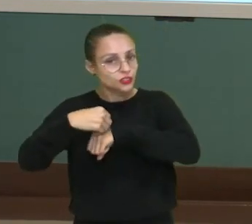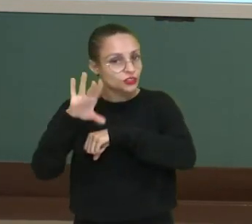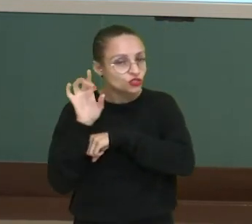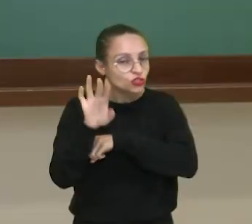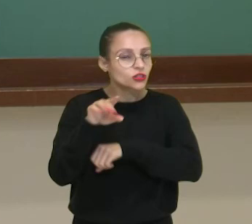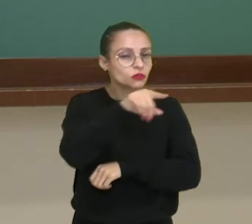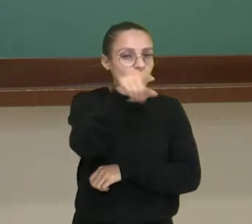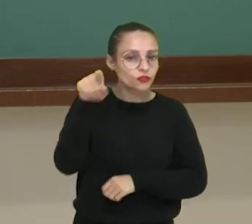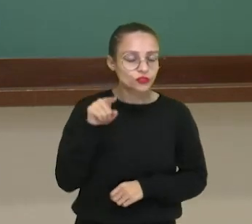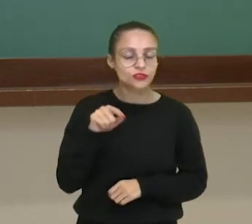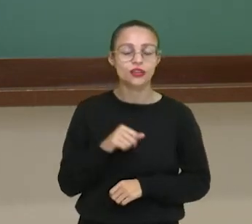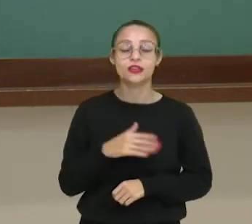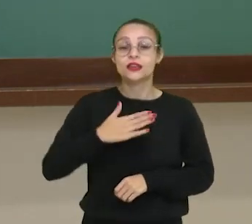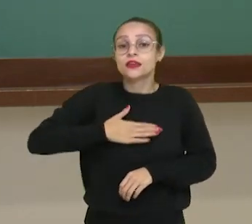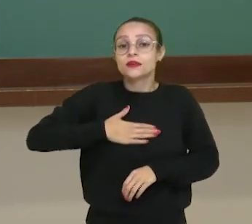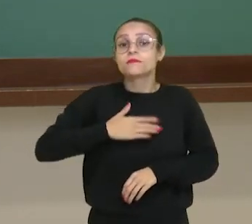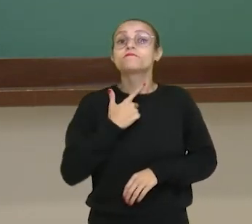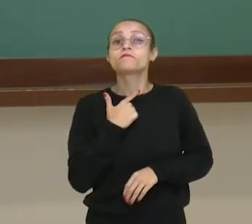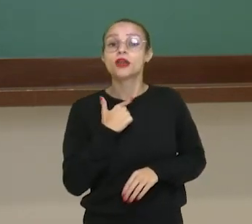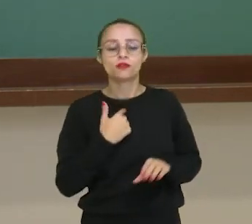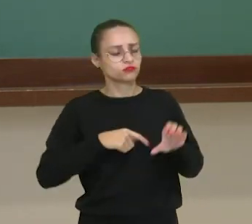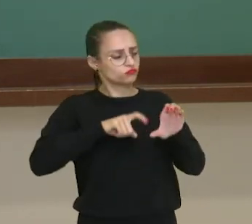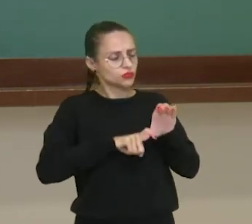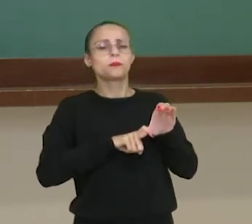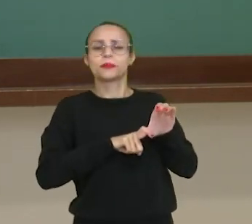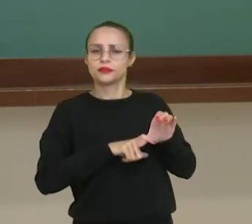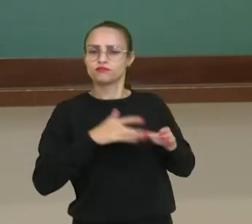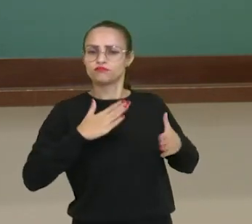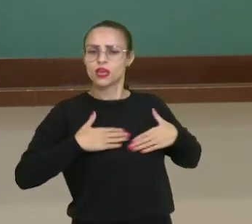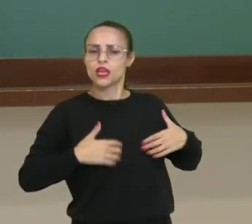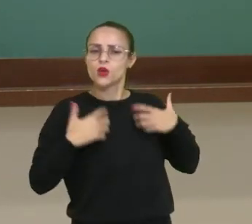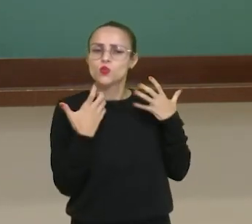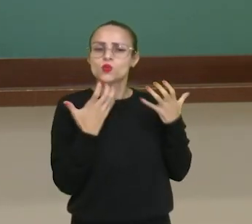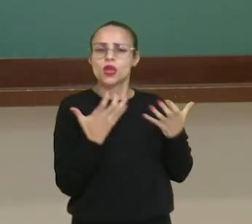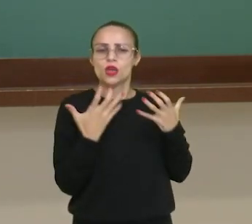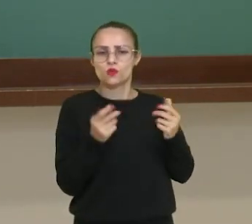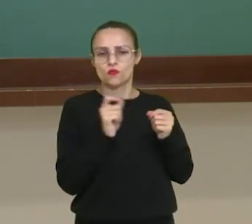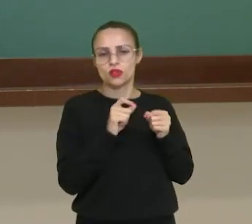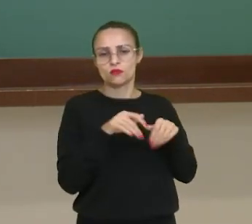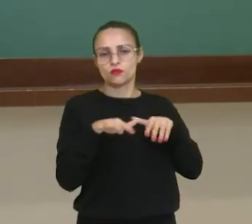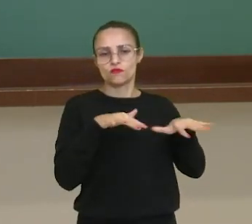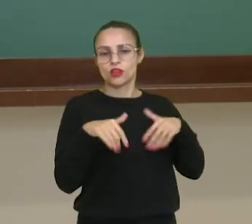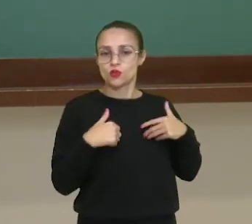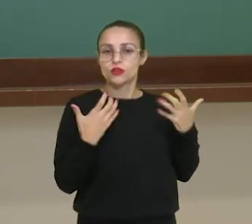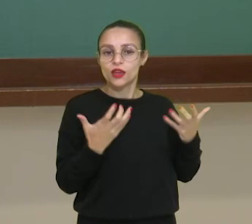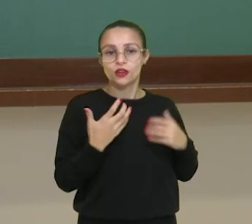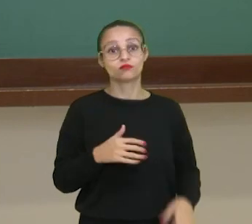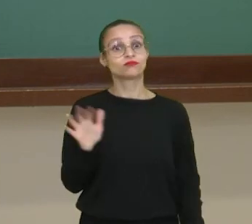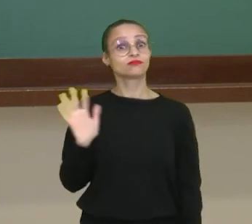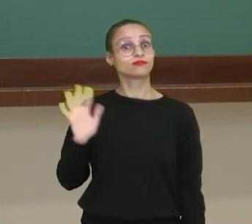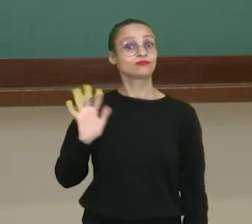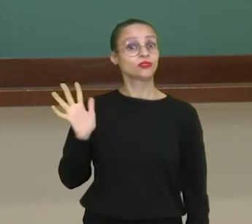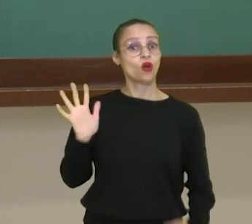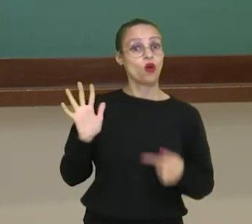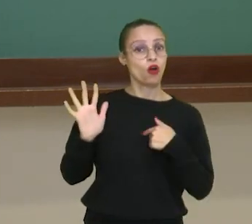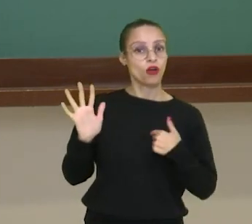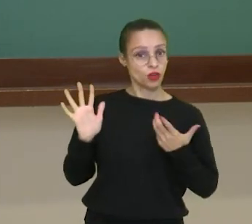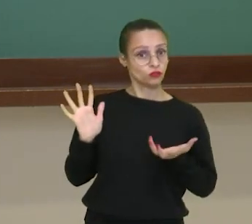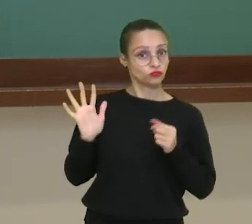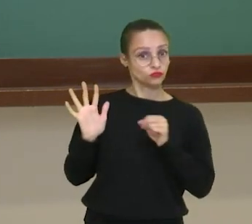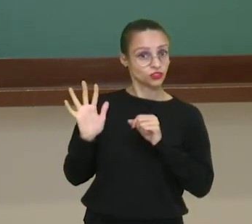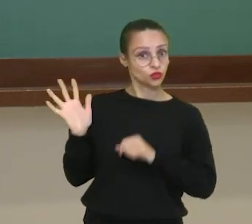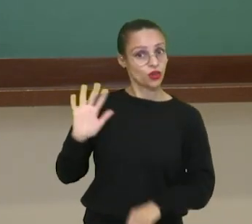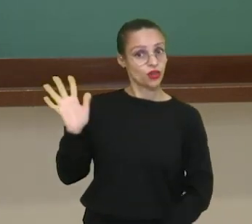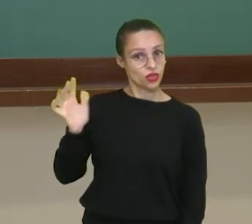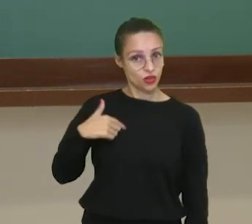vocês. Voluntário depende da minha vontade. Eu quero fazer esse movimento. Eu estou fazendo esse movimento para